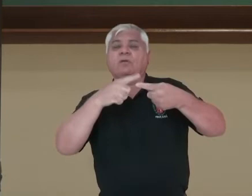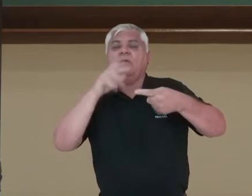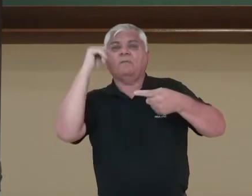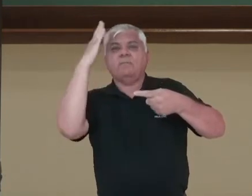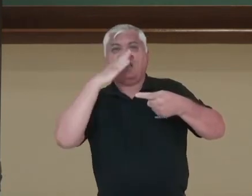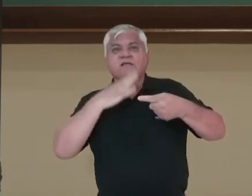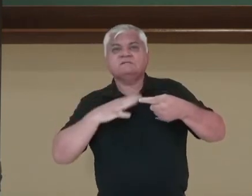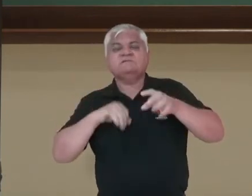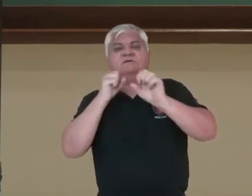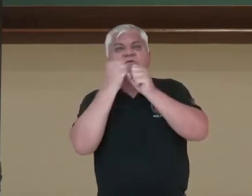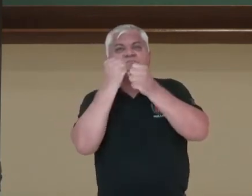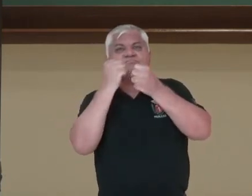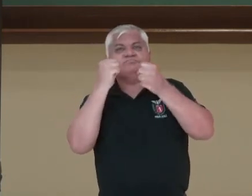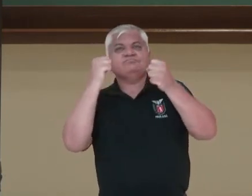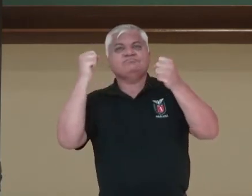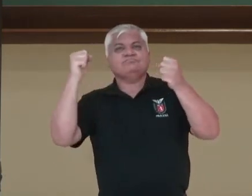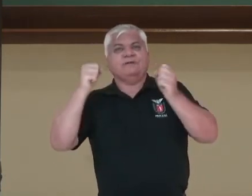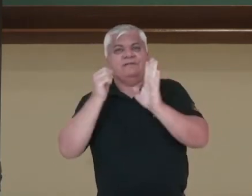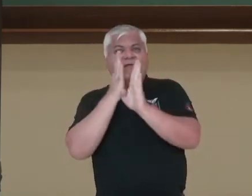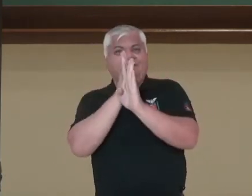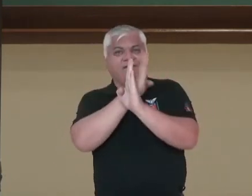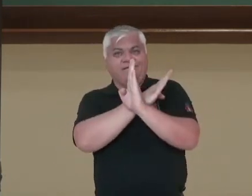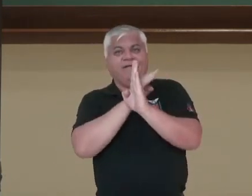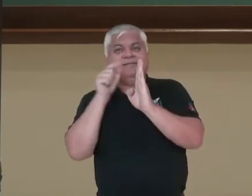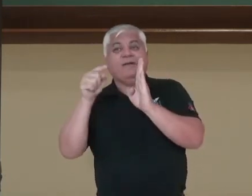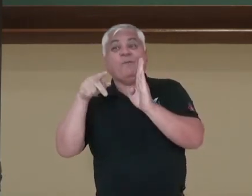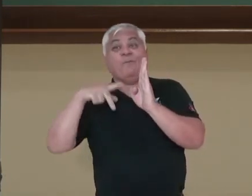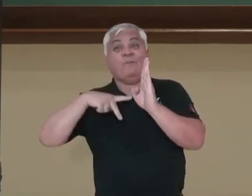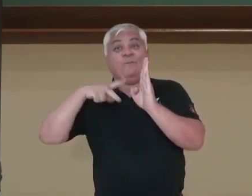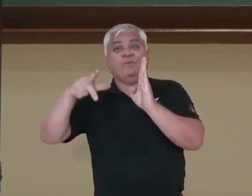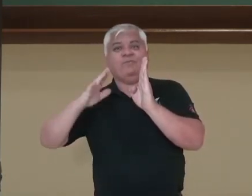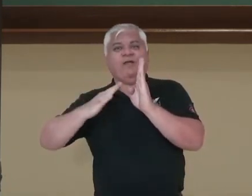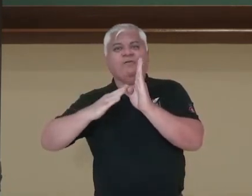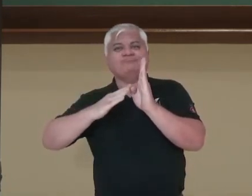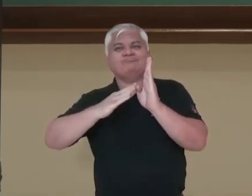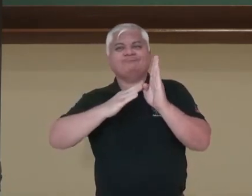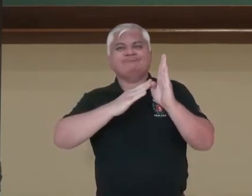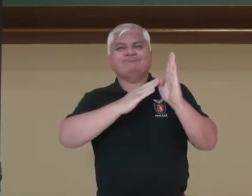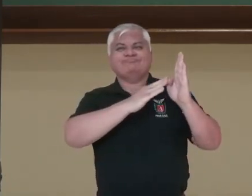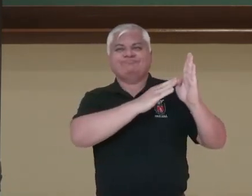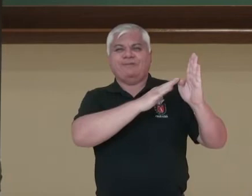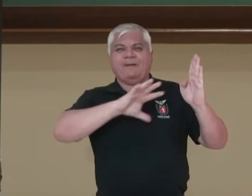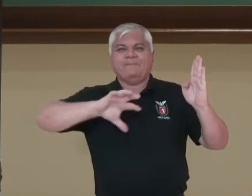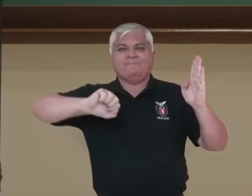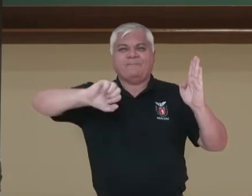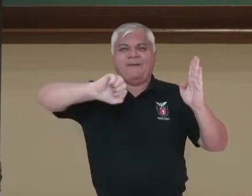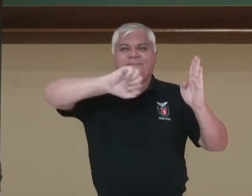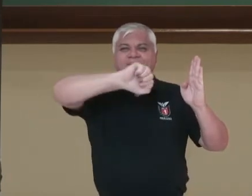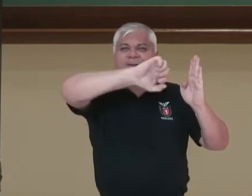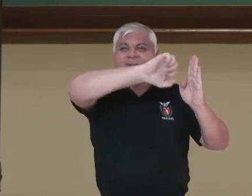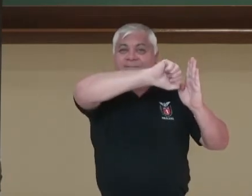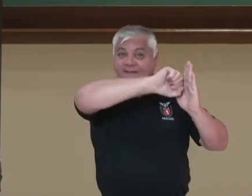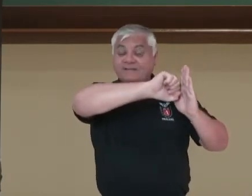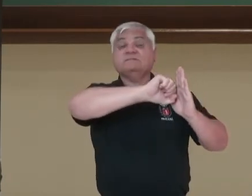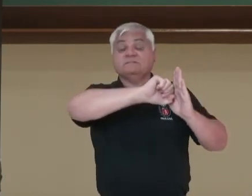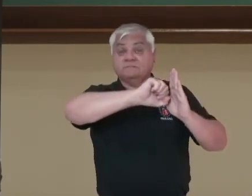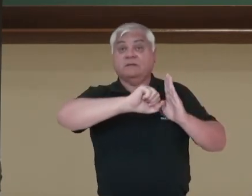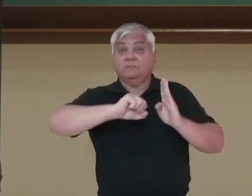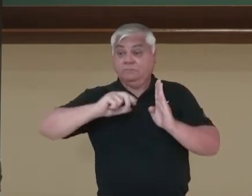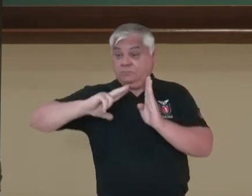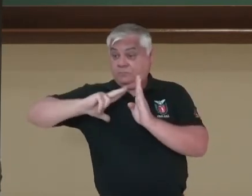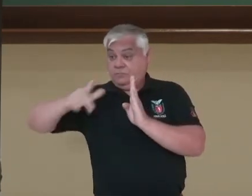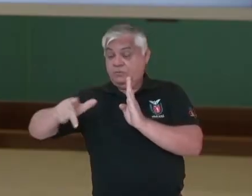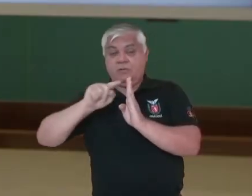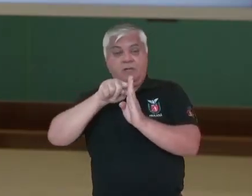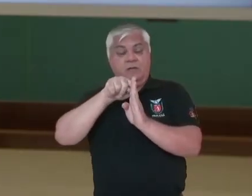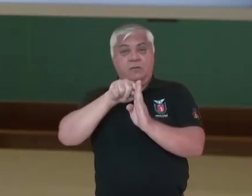acordo entre os países envolvidos. Quais eram os países envolvidos? Portugal e Espanha. E como nós poderíamos escrever a